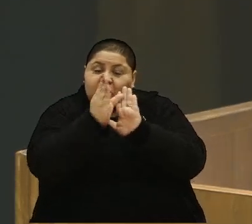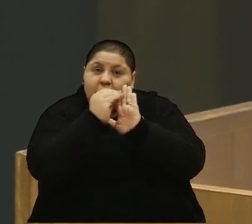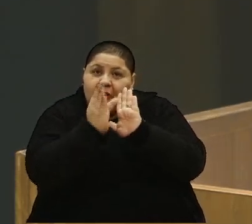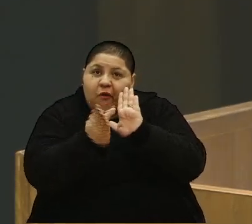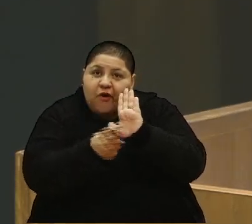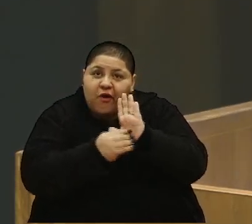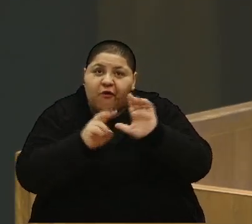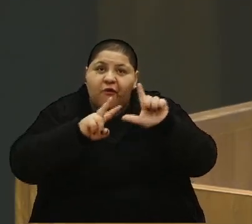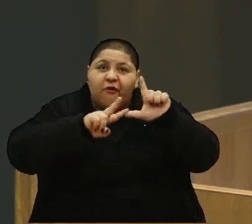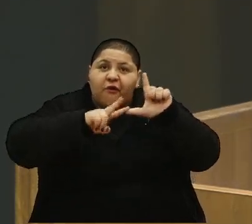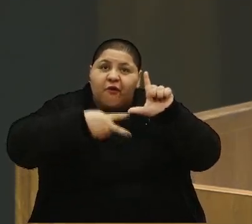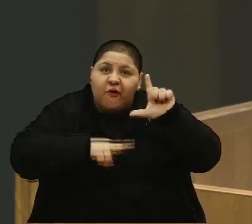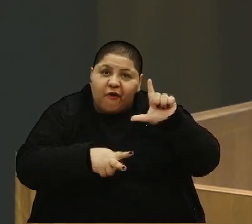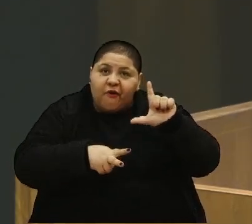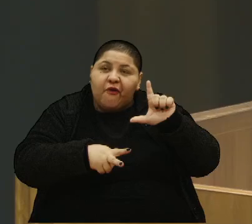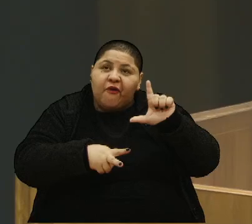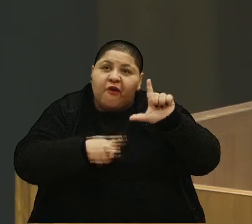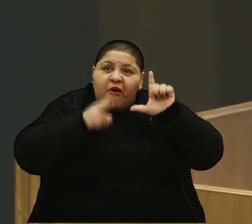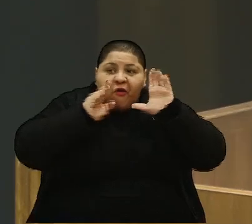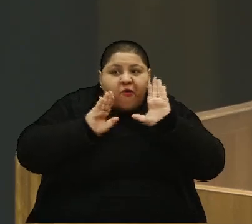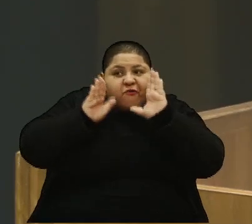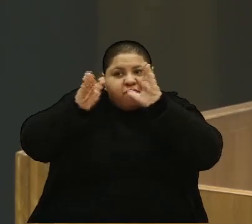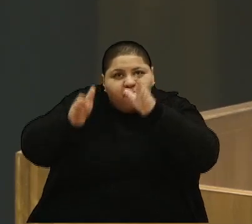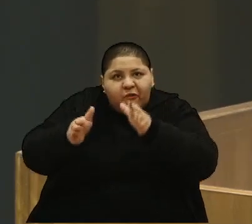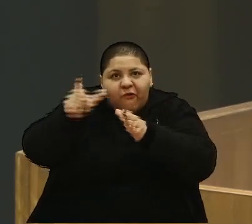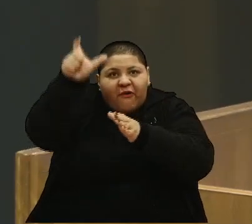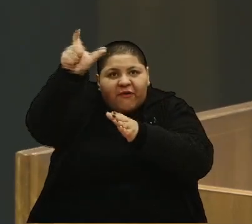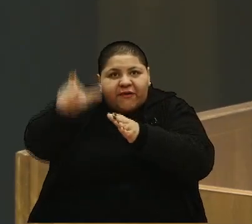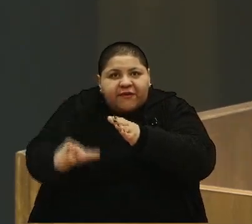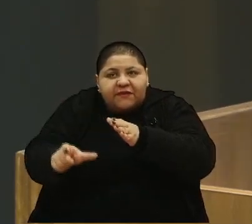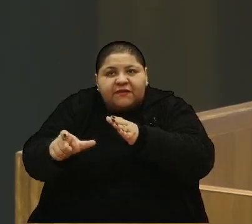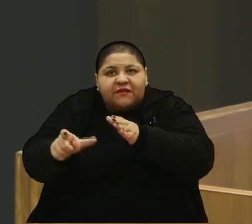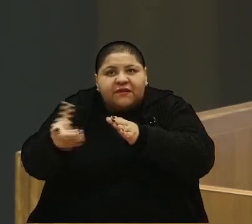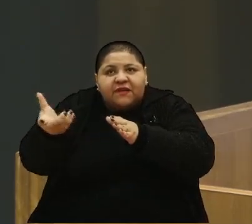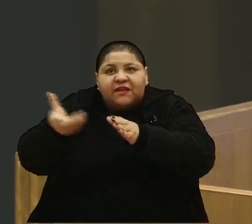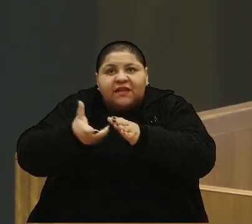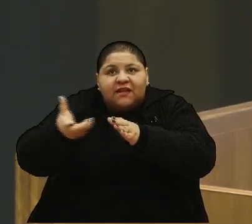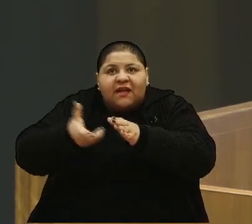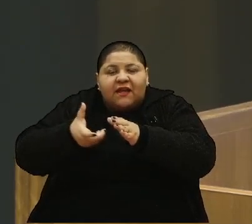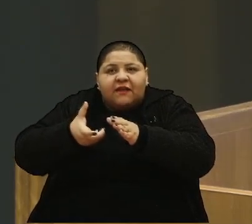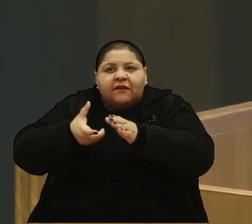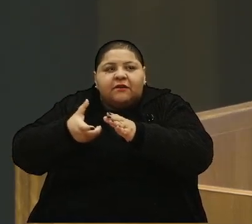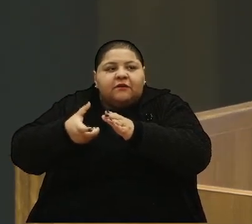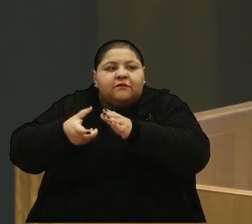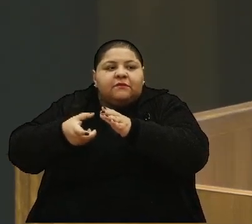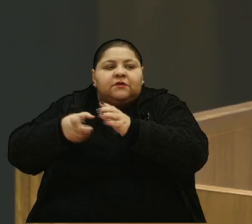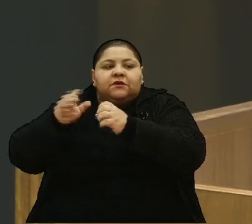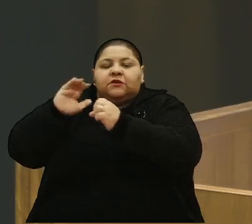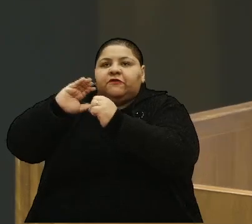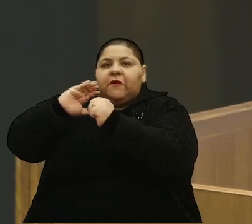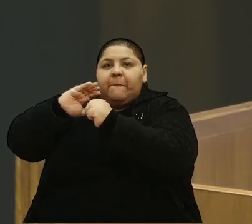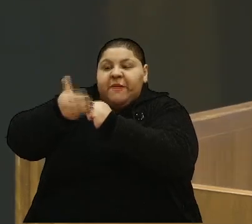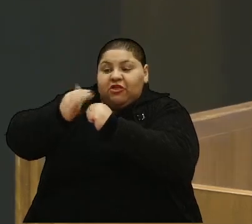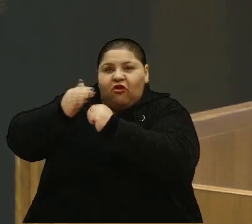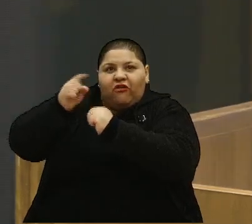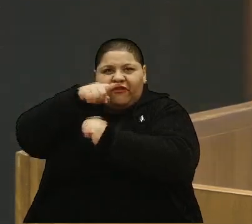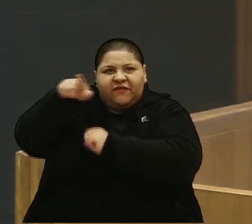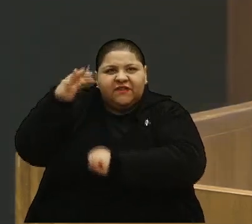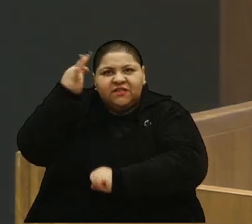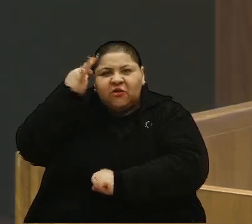os algoritmos, vão direcionar, por exemplo, para pessoas pretensamente pedófilas. Vocês têm noção